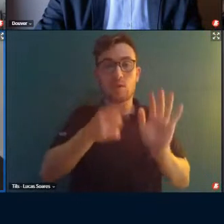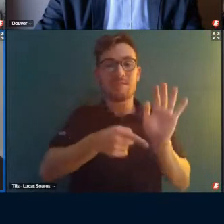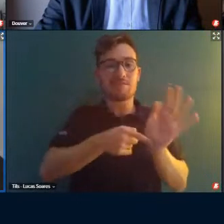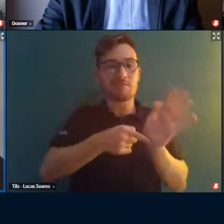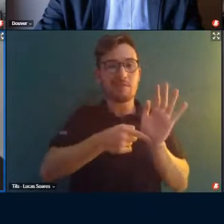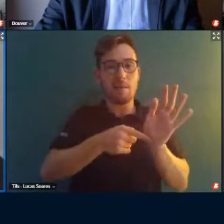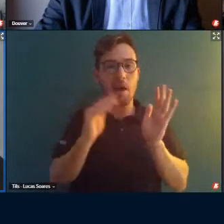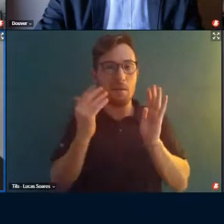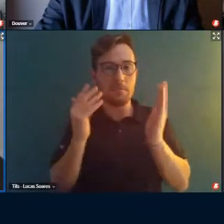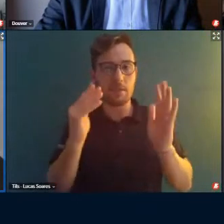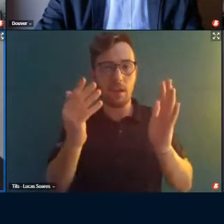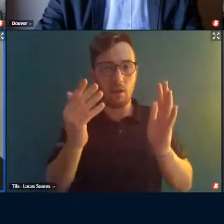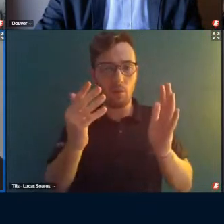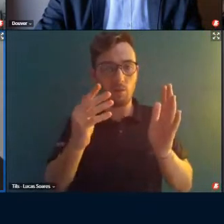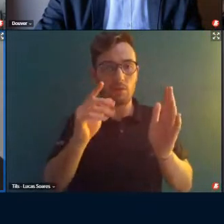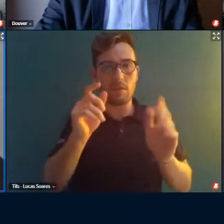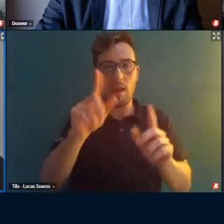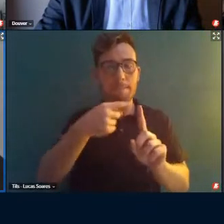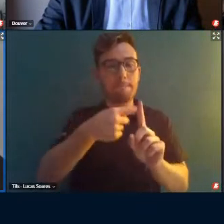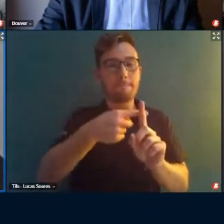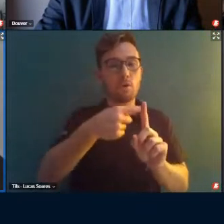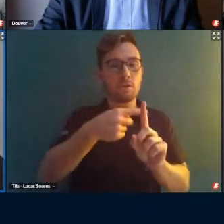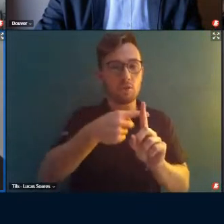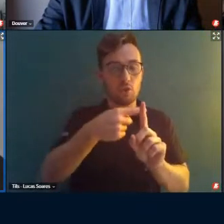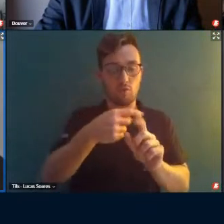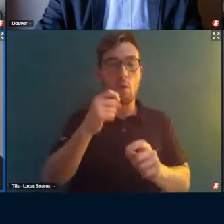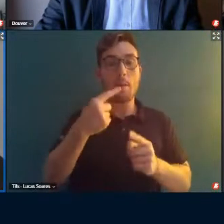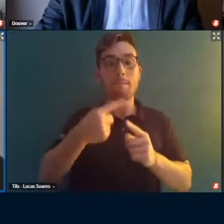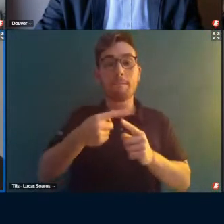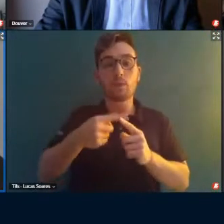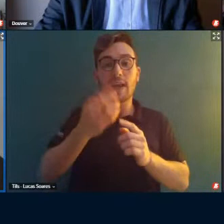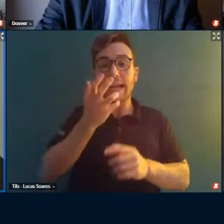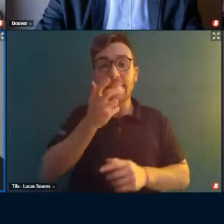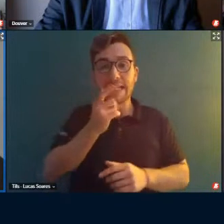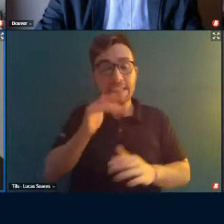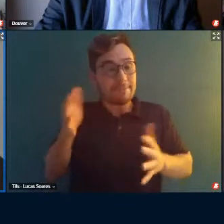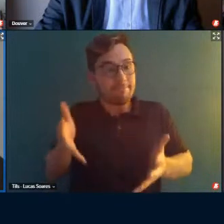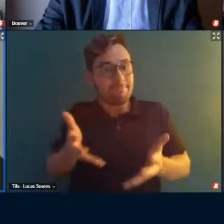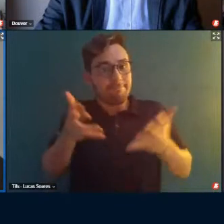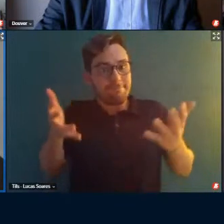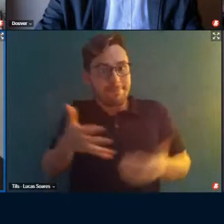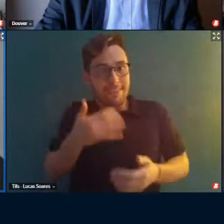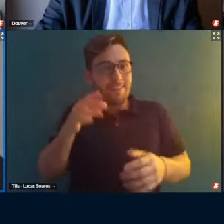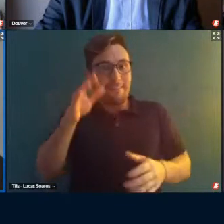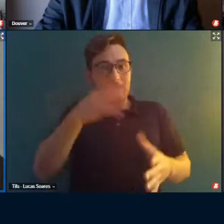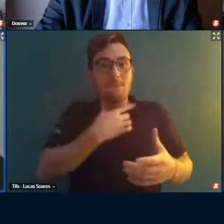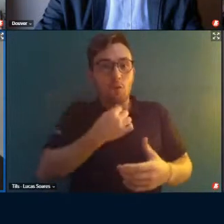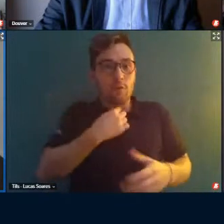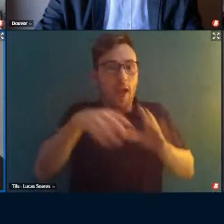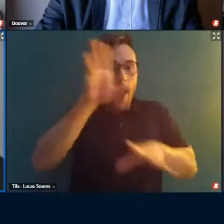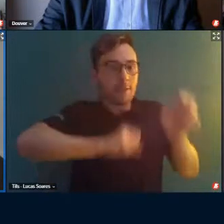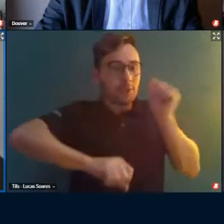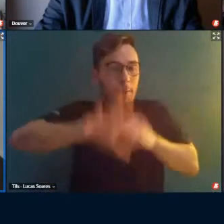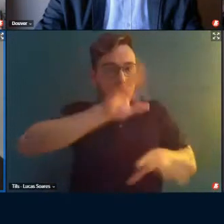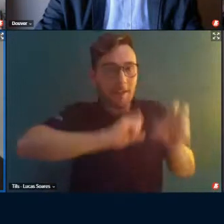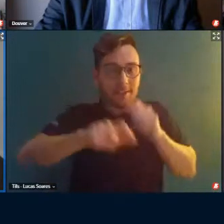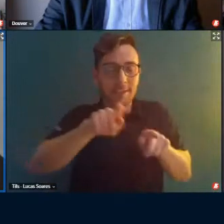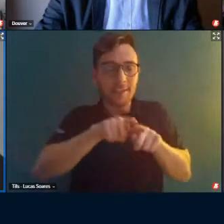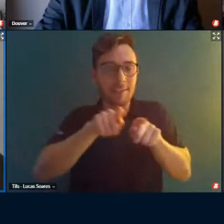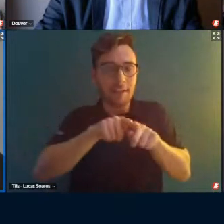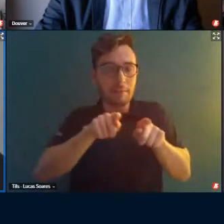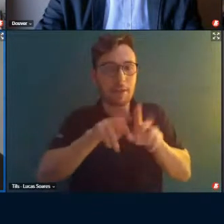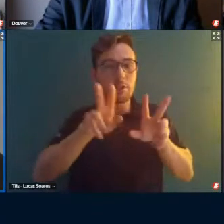foi bastante positivo, porque as crianças ela têm bastante entusiasmo, bastante vontade de aprender a questão dos